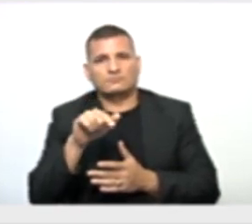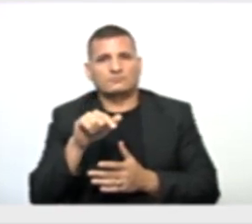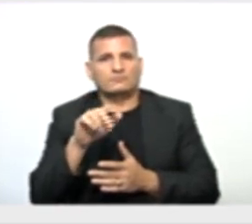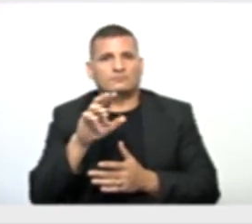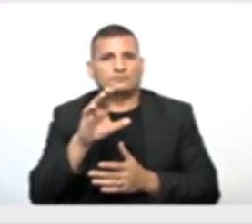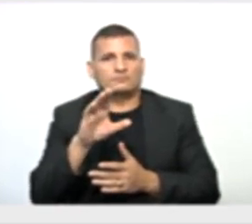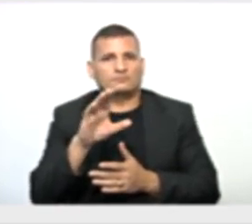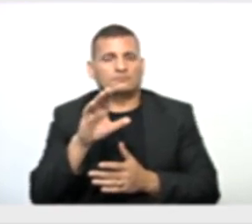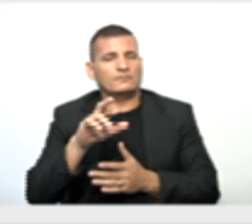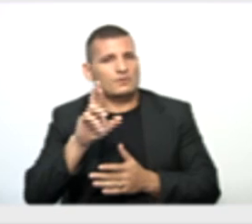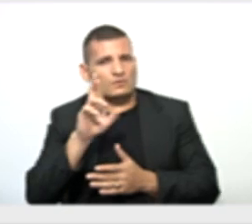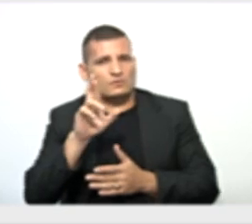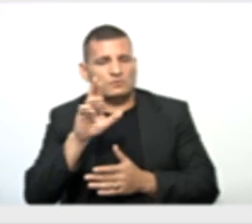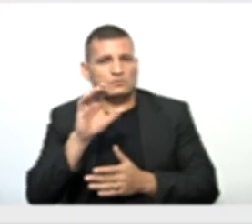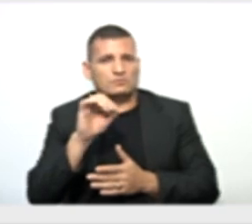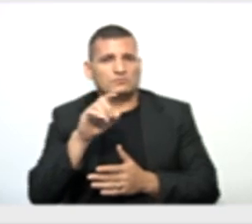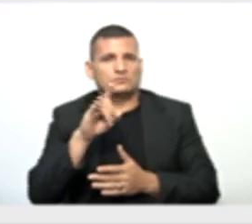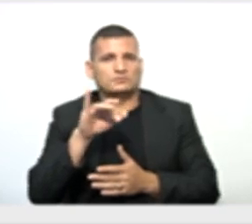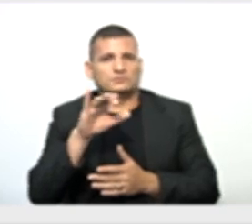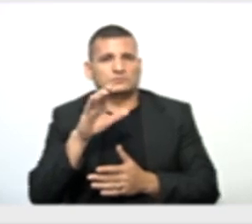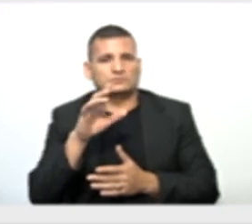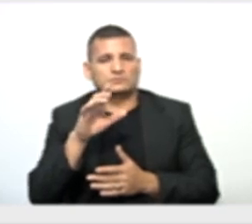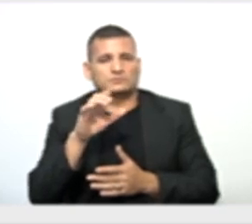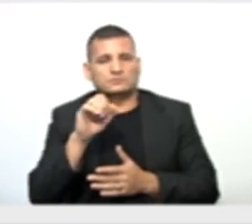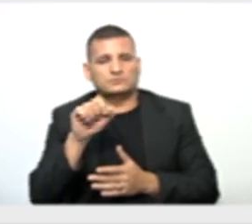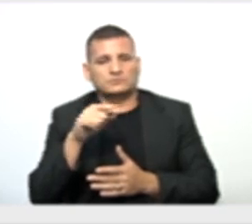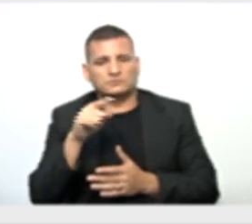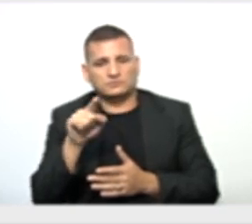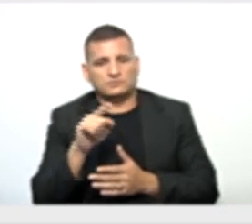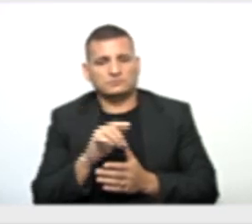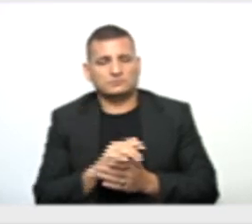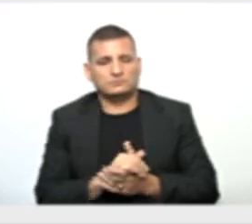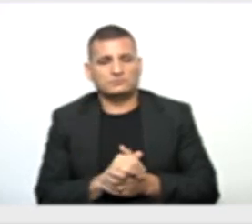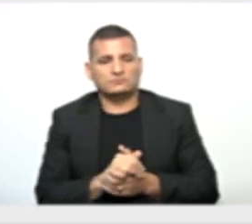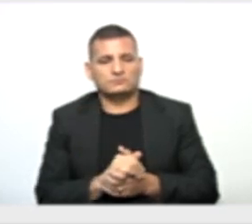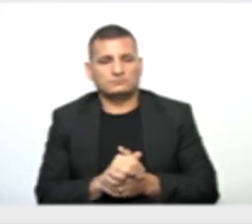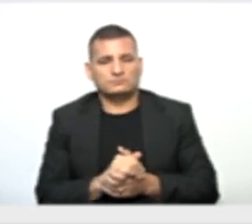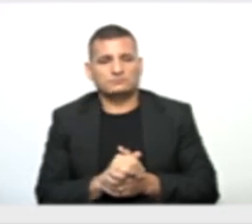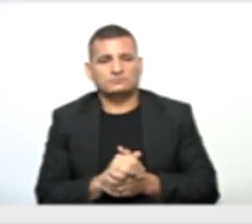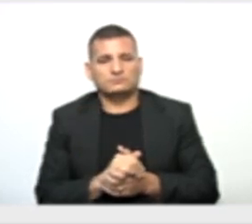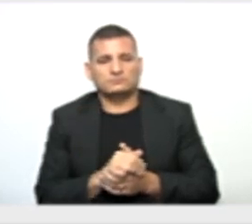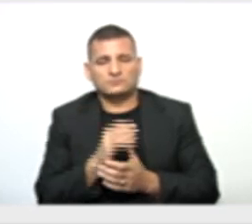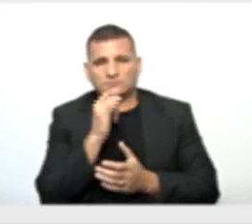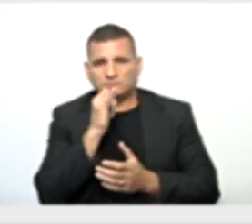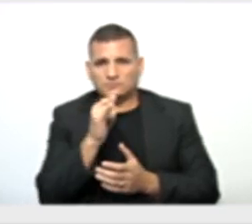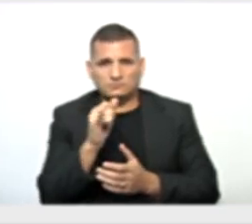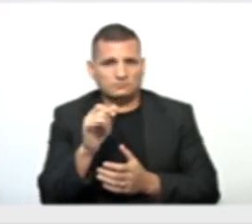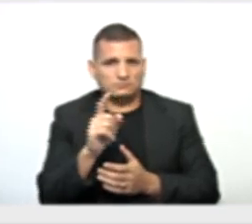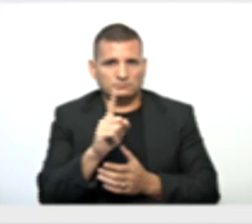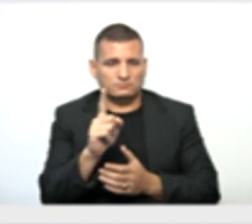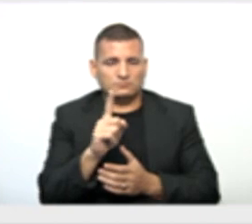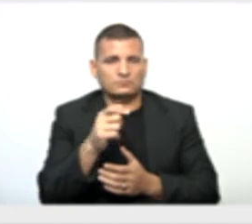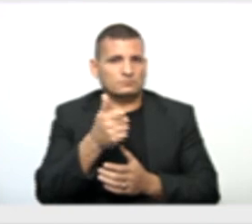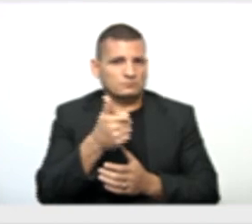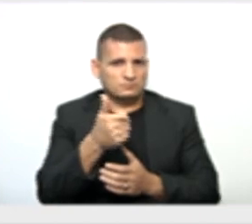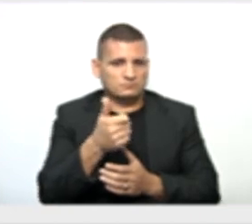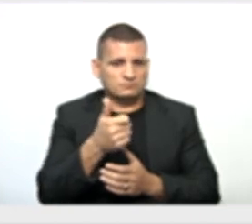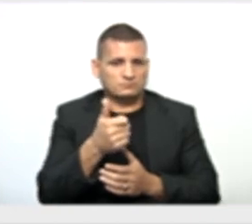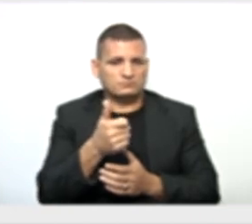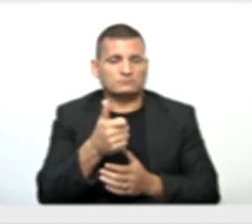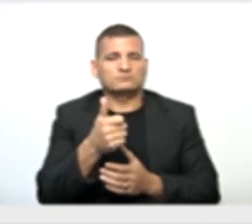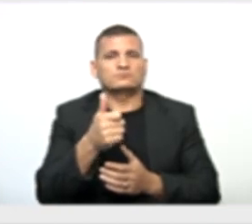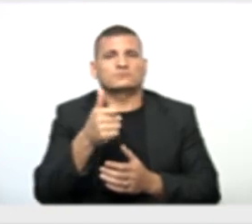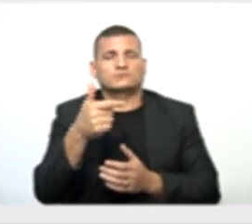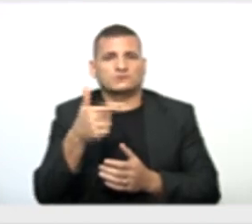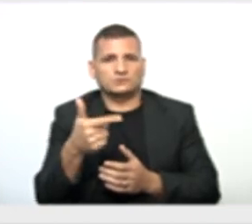ele passou nessa primeira condição, ele vai imprimir que o C é positivo. Se não, se ele não passou na primeira condição, ele vai passar